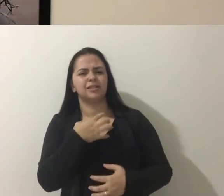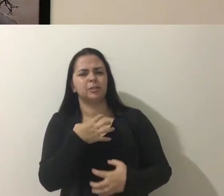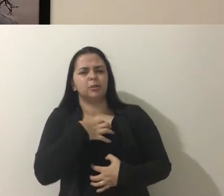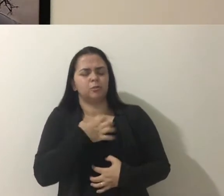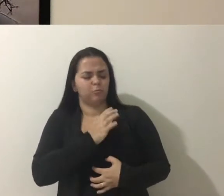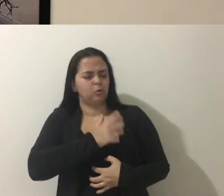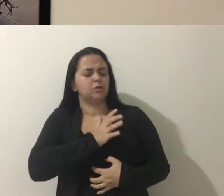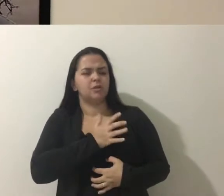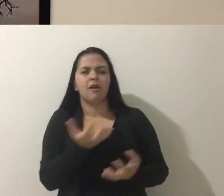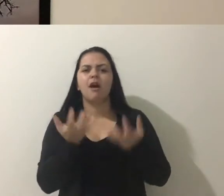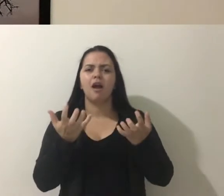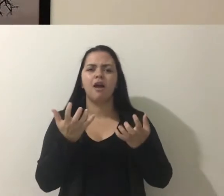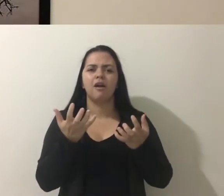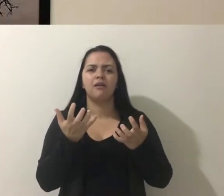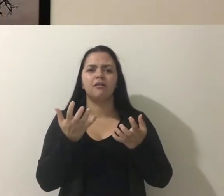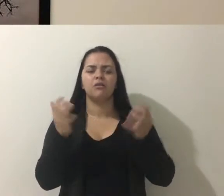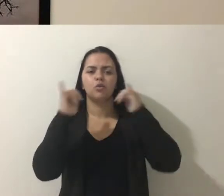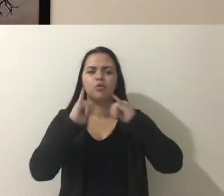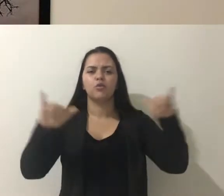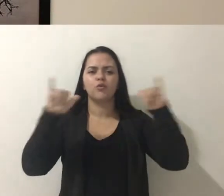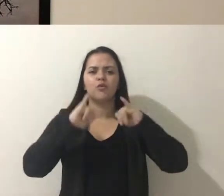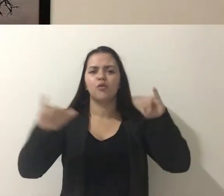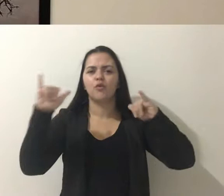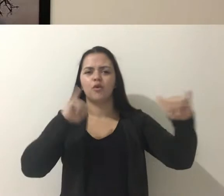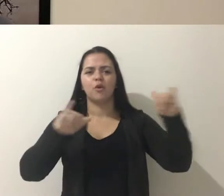todos anseiam por boas notícias.